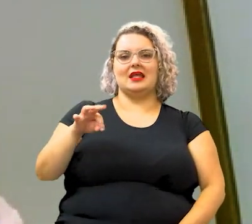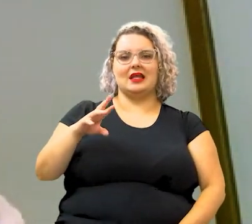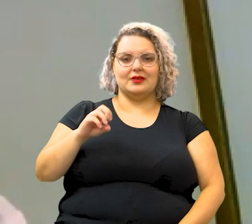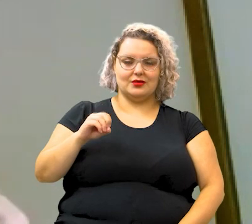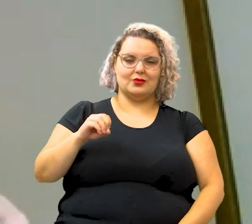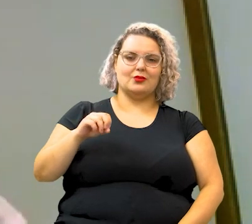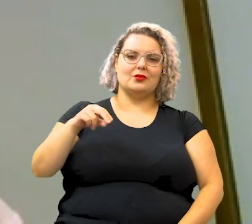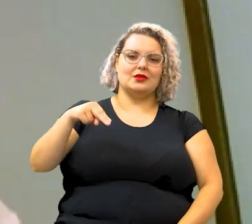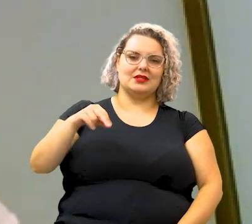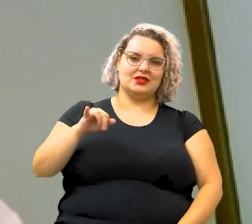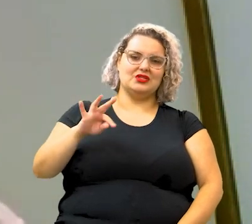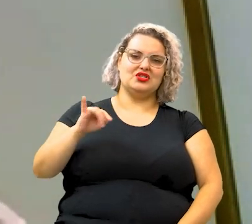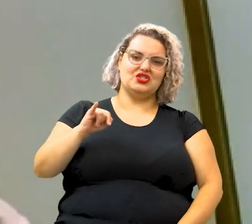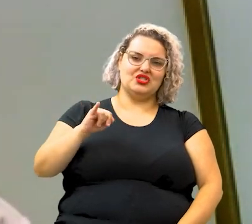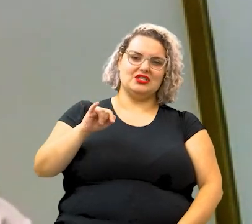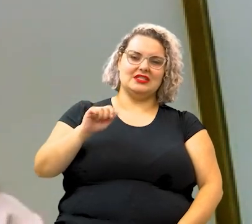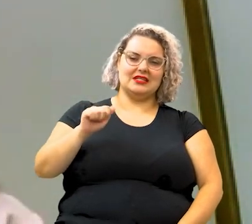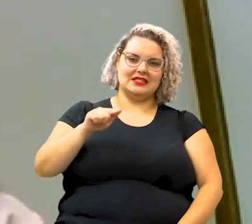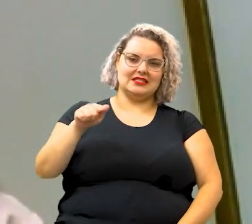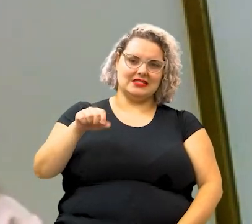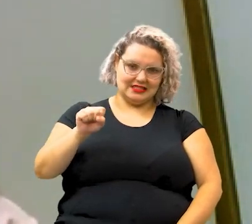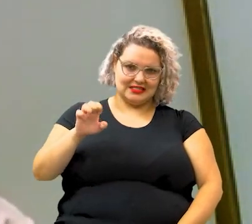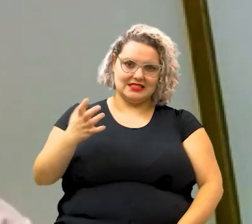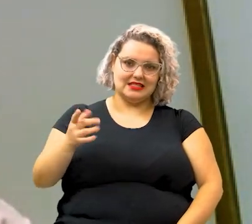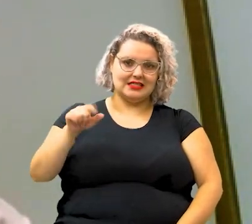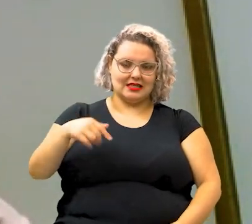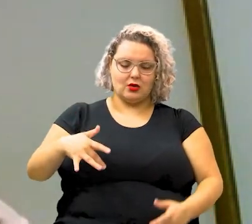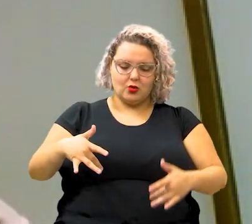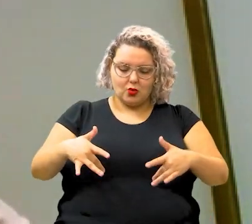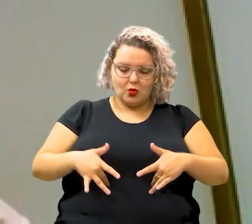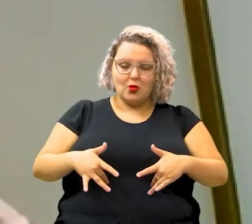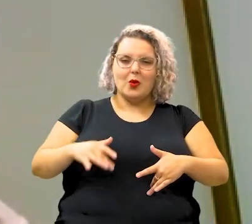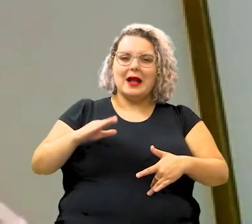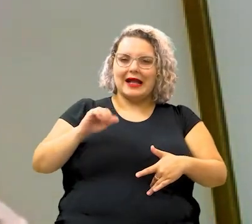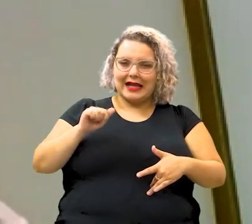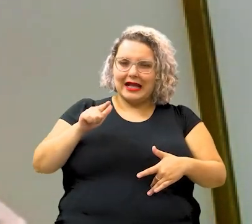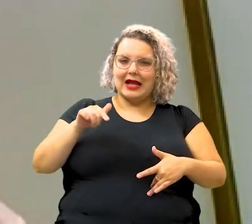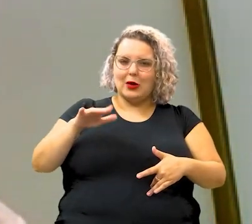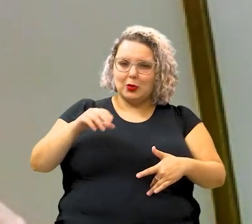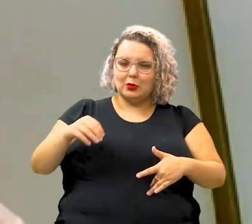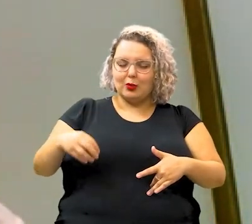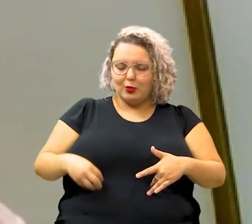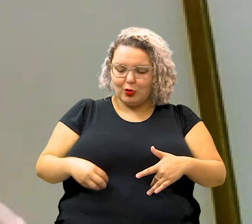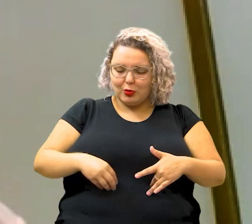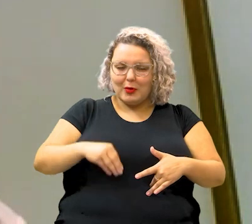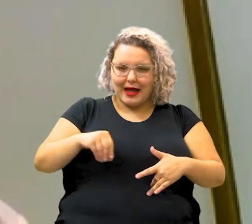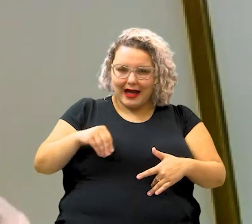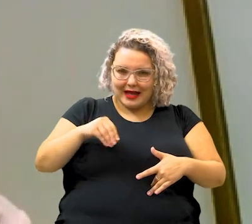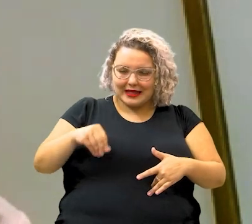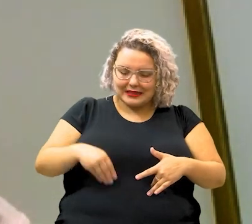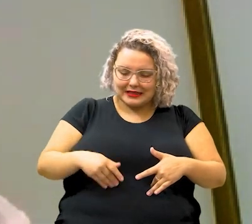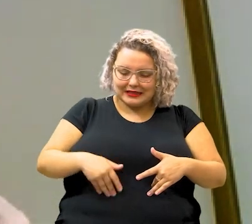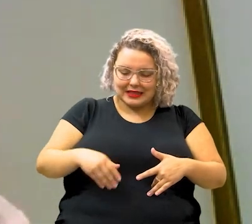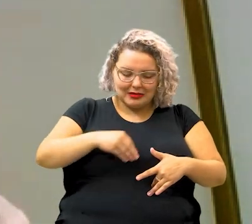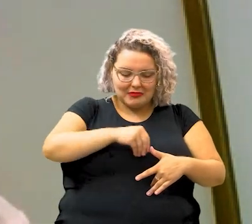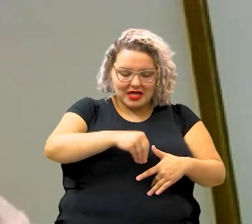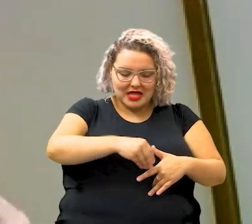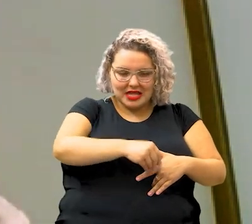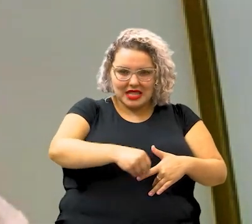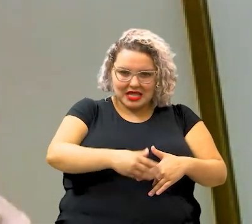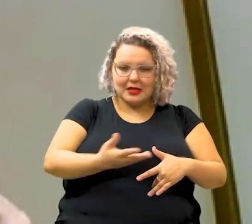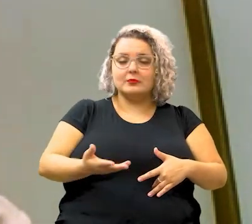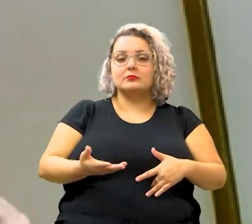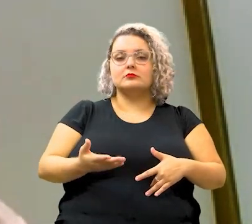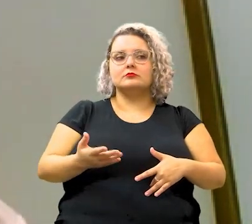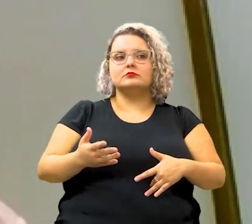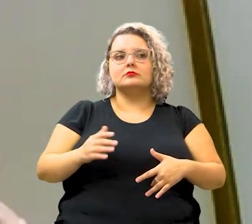nefrolitise, que são cálculos renais, né? Então a gente pode supor que isso já vem acontecendo há anos. Mas a gente nunca vai saber ao